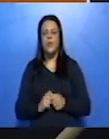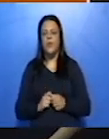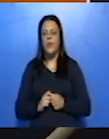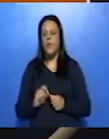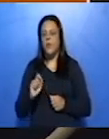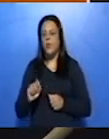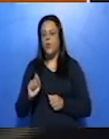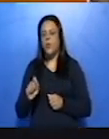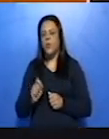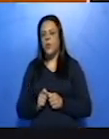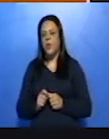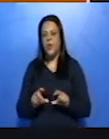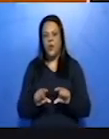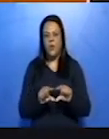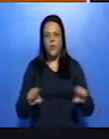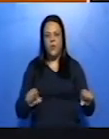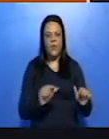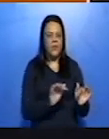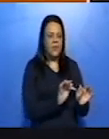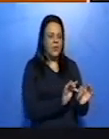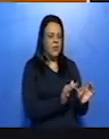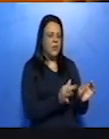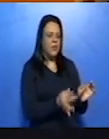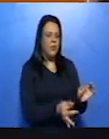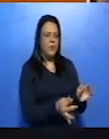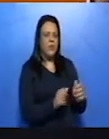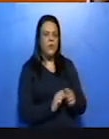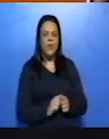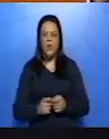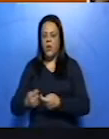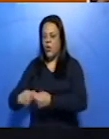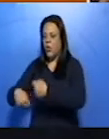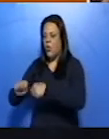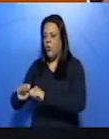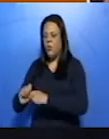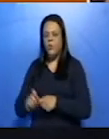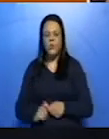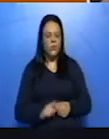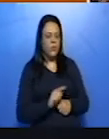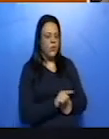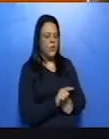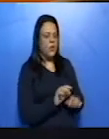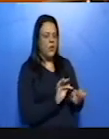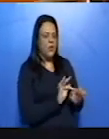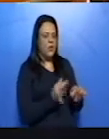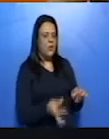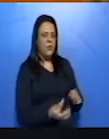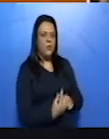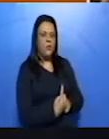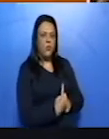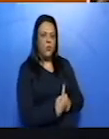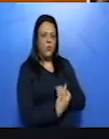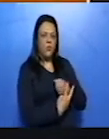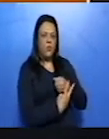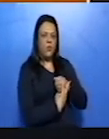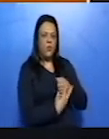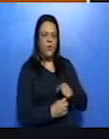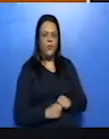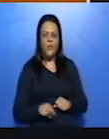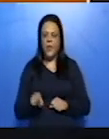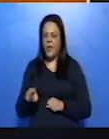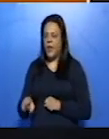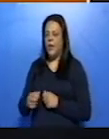simples. O que seria o período simples e o composto? Período simples possui apenas um verbo. E o